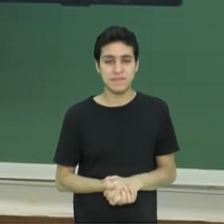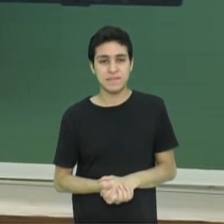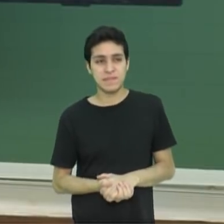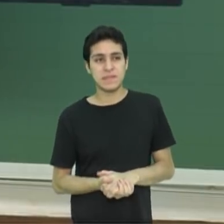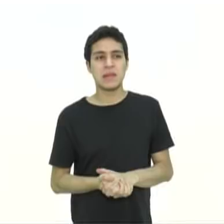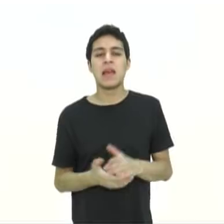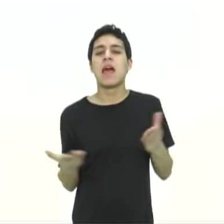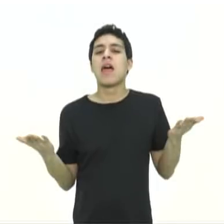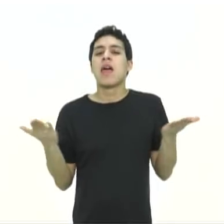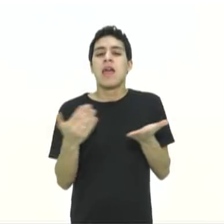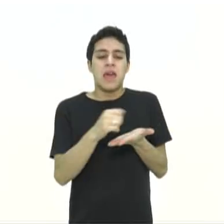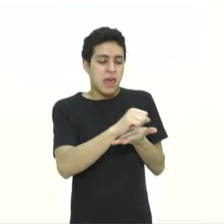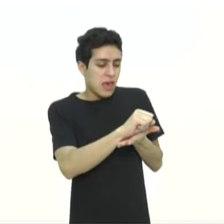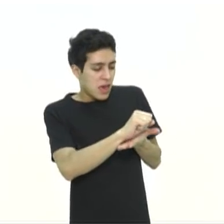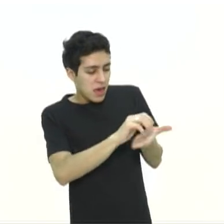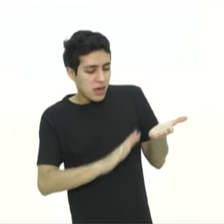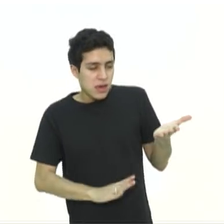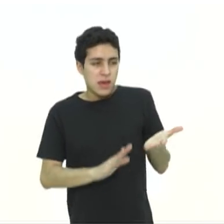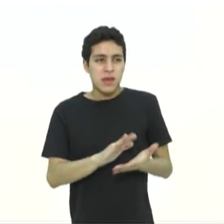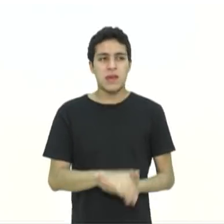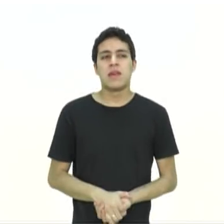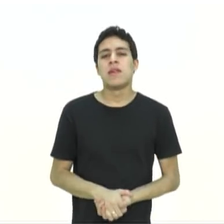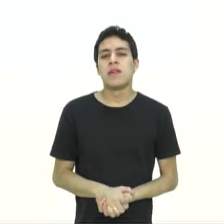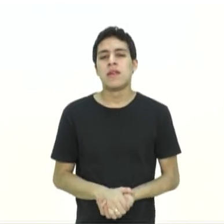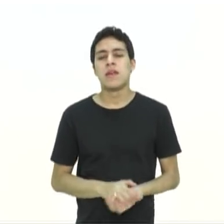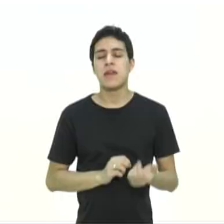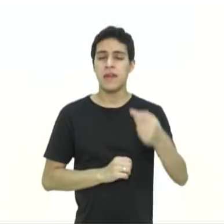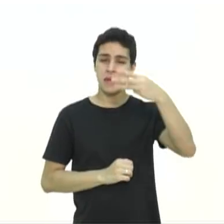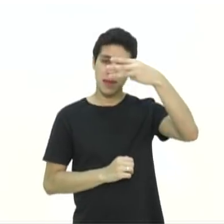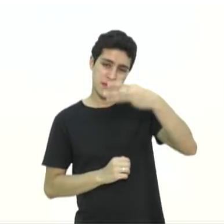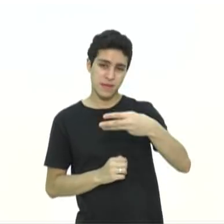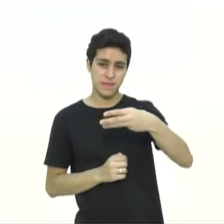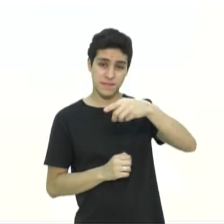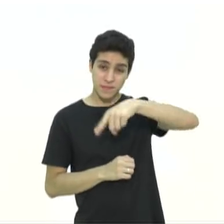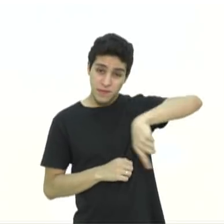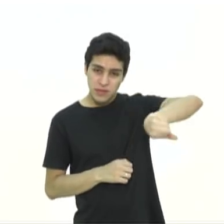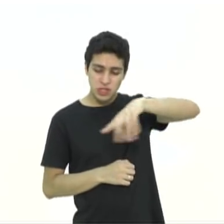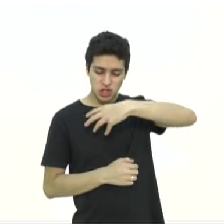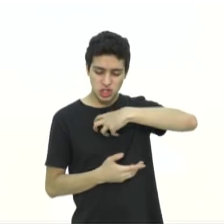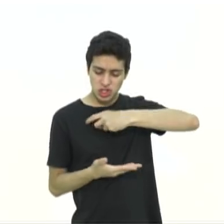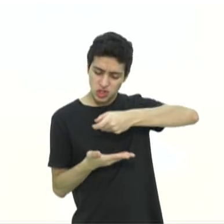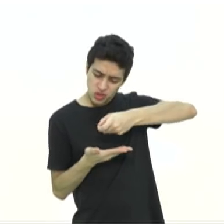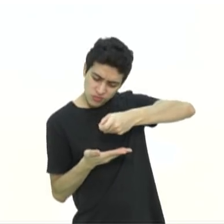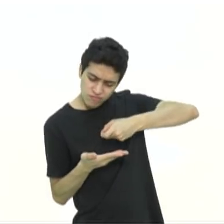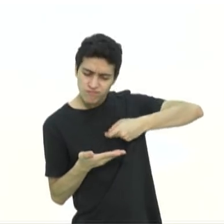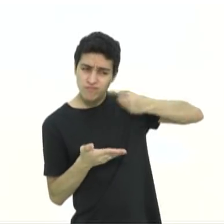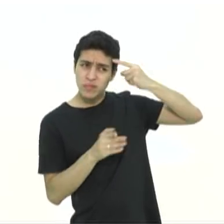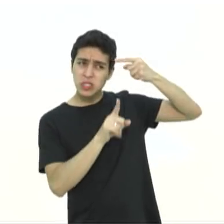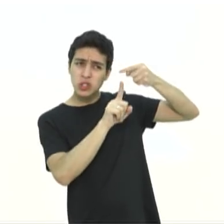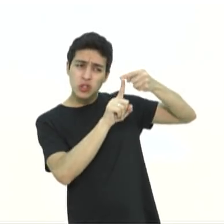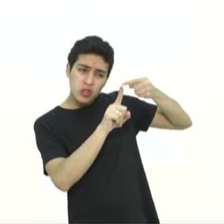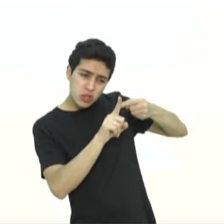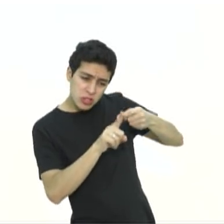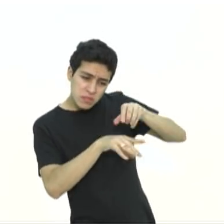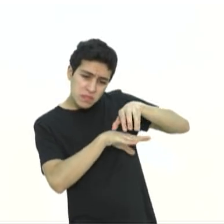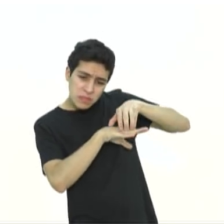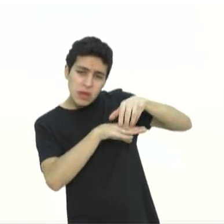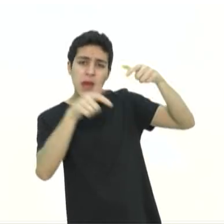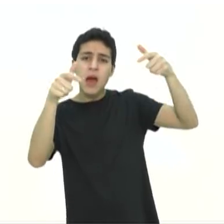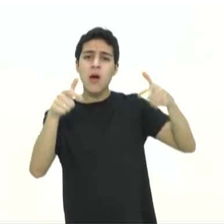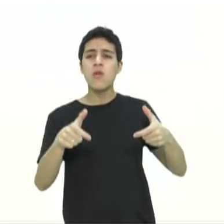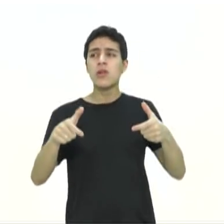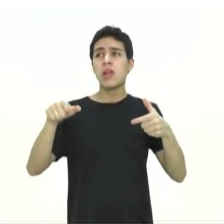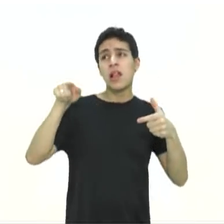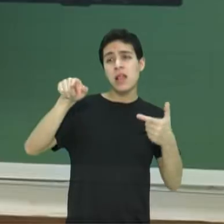Vamos fazer um exercício aí, meu povo. Número 3. Escreva com suas palavras sobre os tipos de transporte no continente